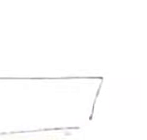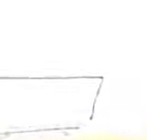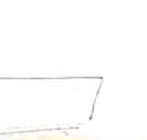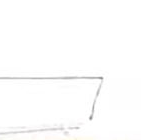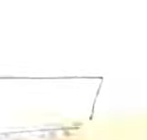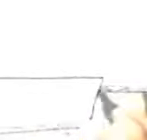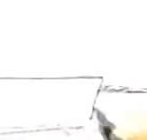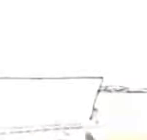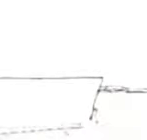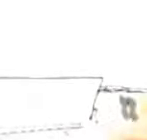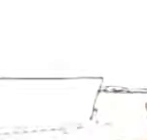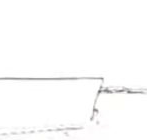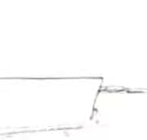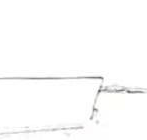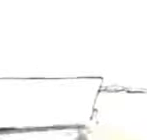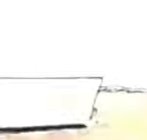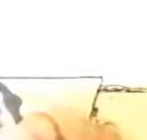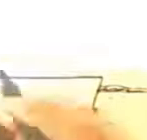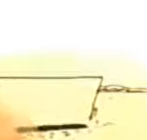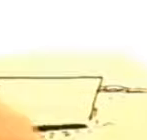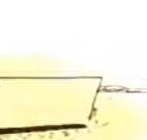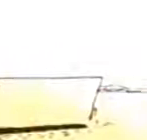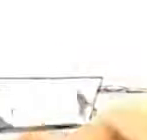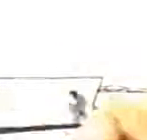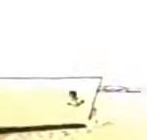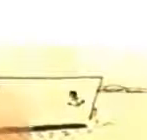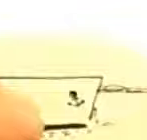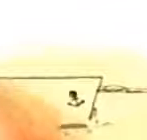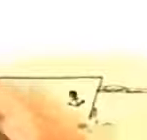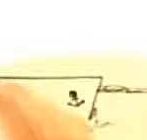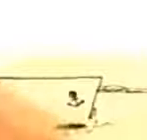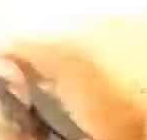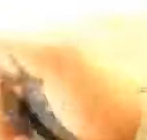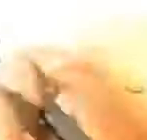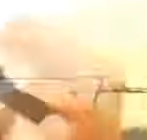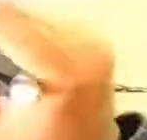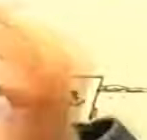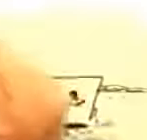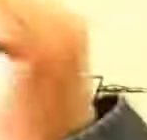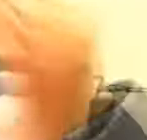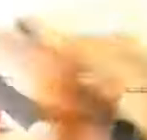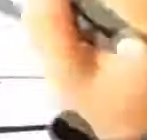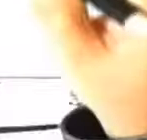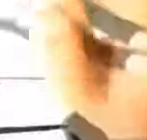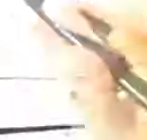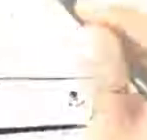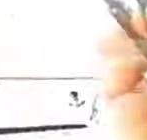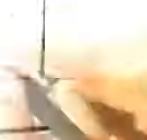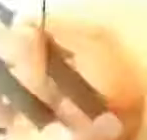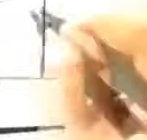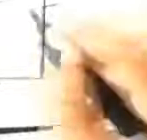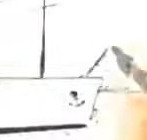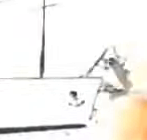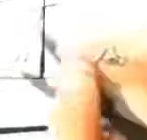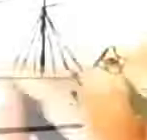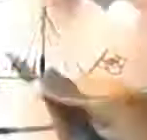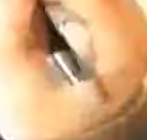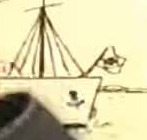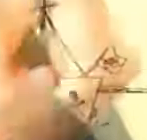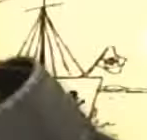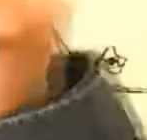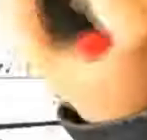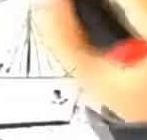Então, começa um forte movimento de oposição de militares ao presidente. É aí que parte da